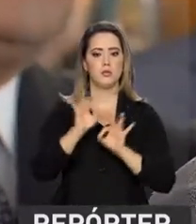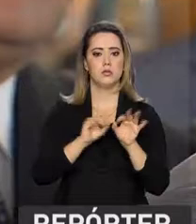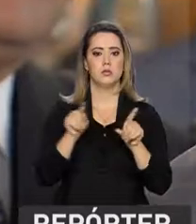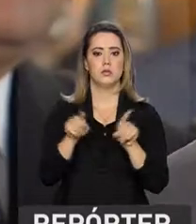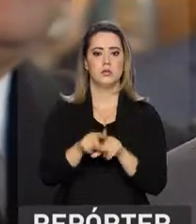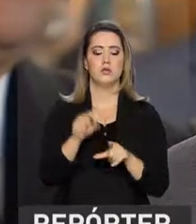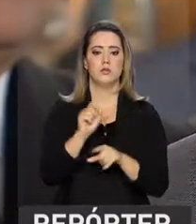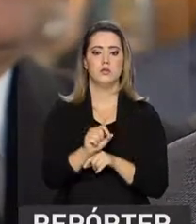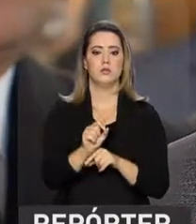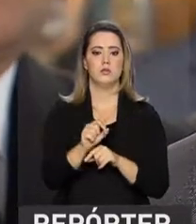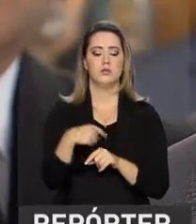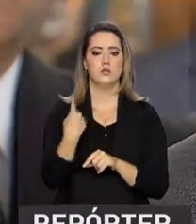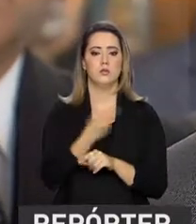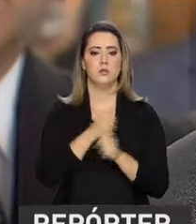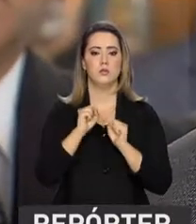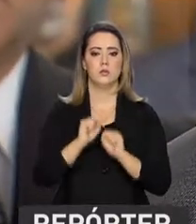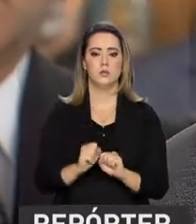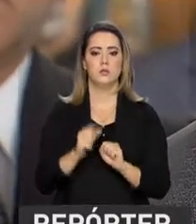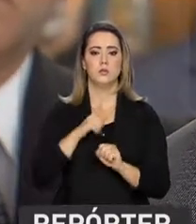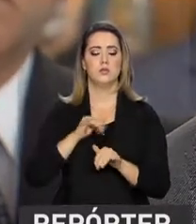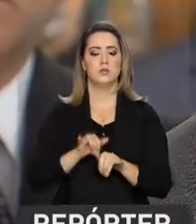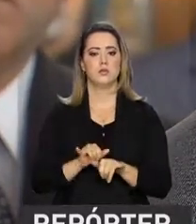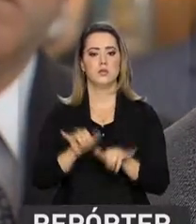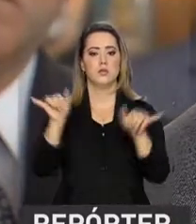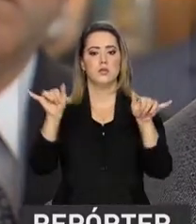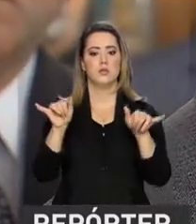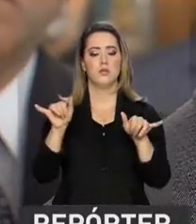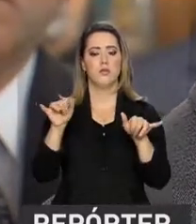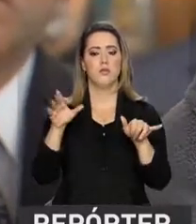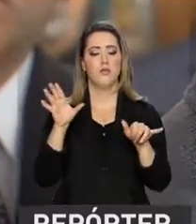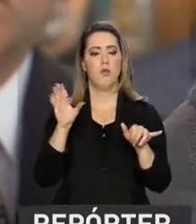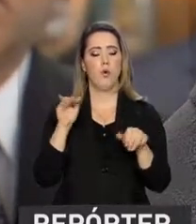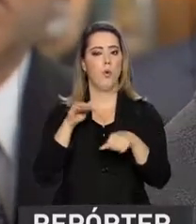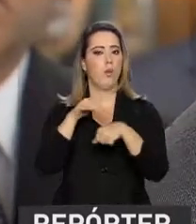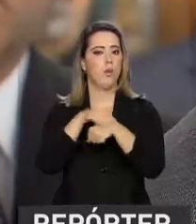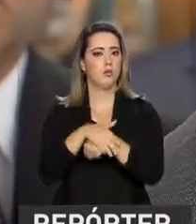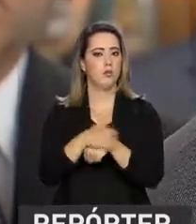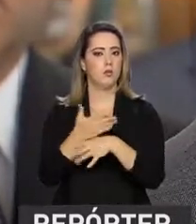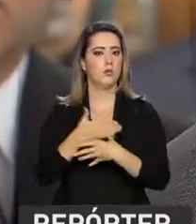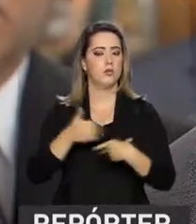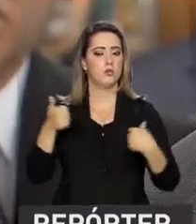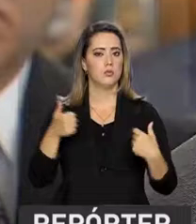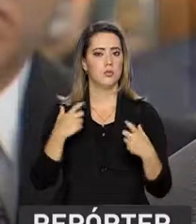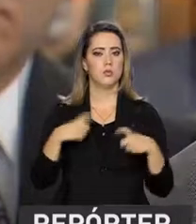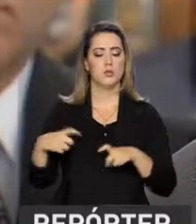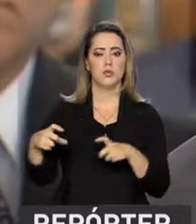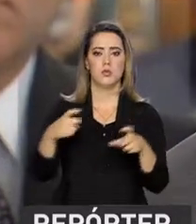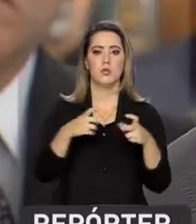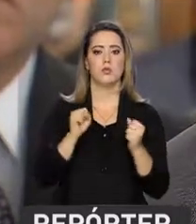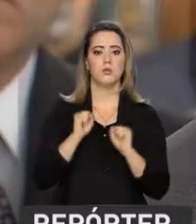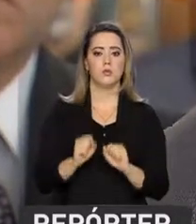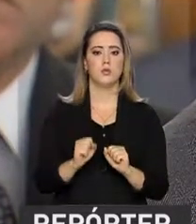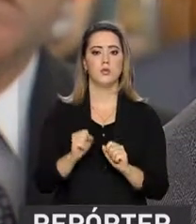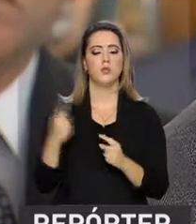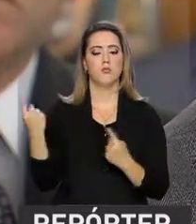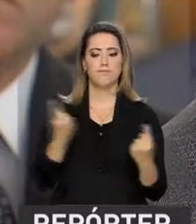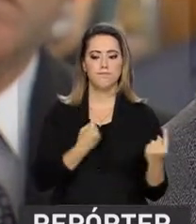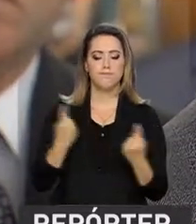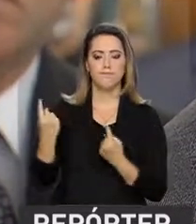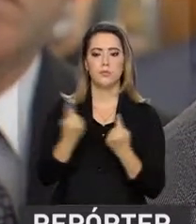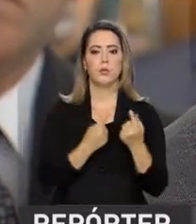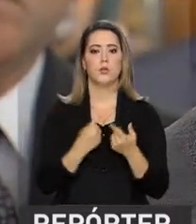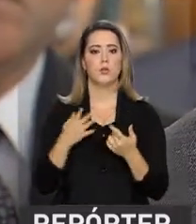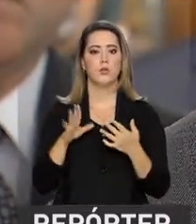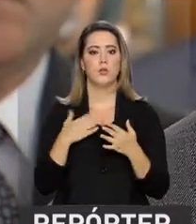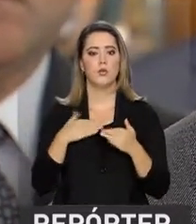possa, para que se possa ter voo à noite, ampliar os terminais de passageiro para aumentar a capacidade, igualar